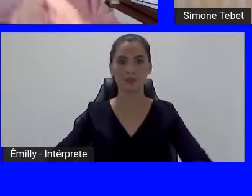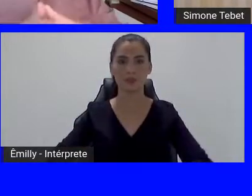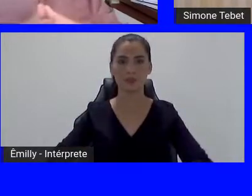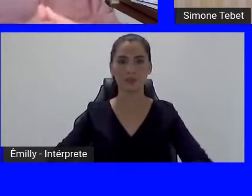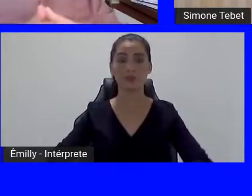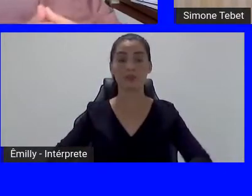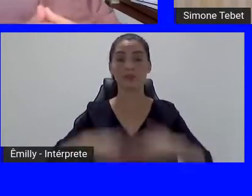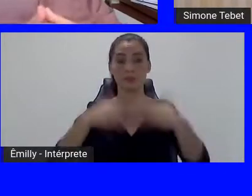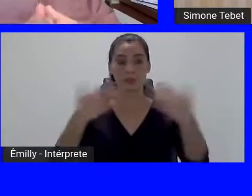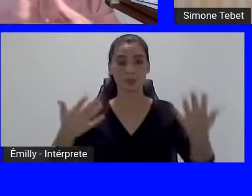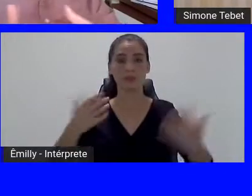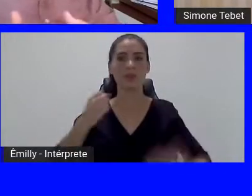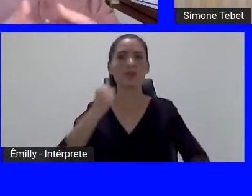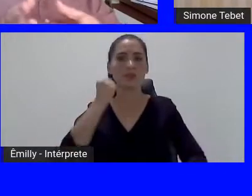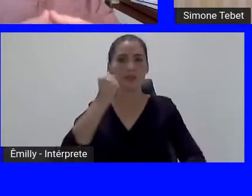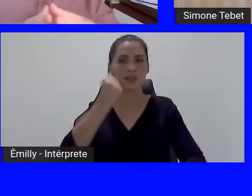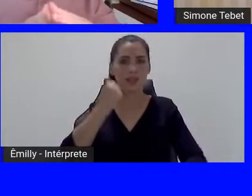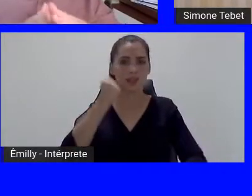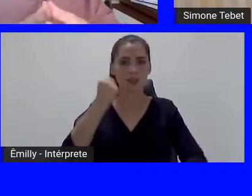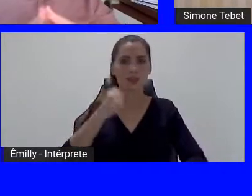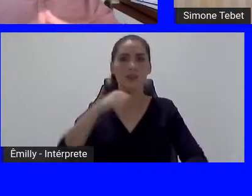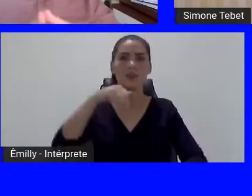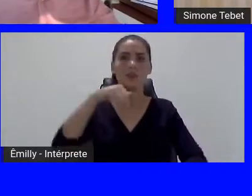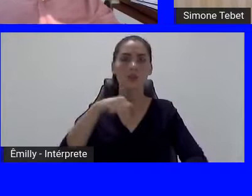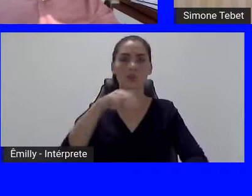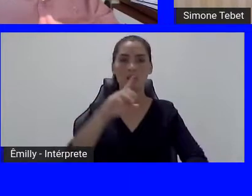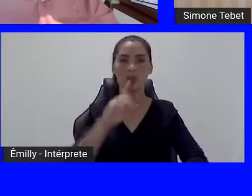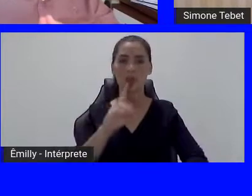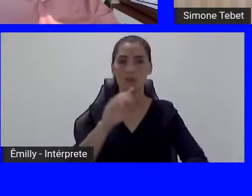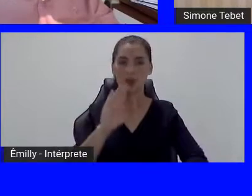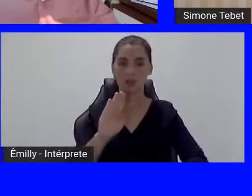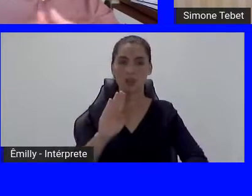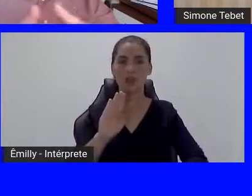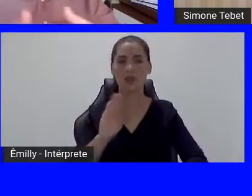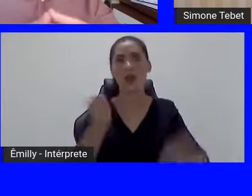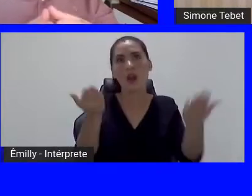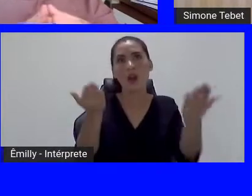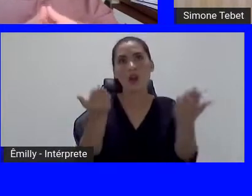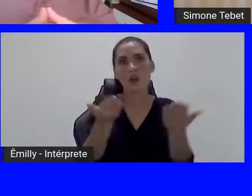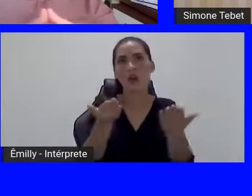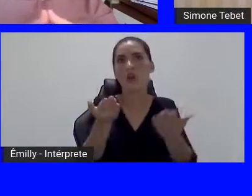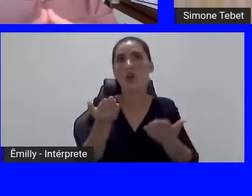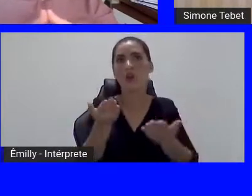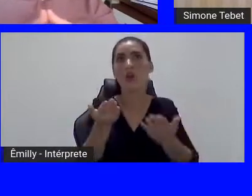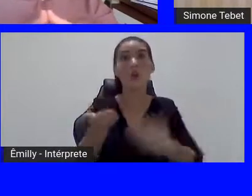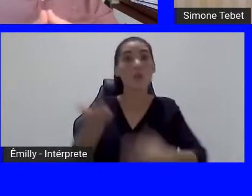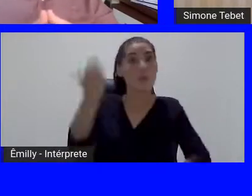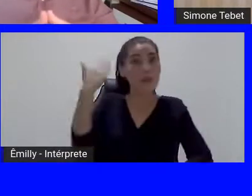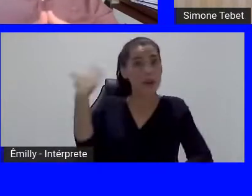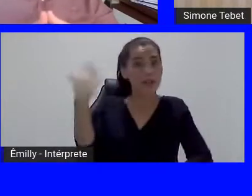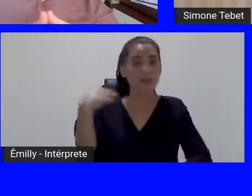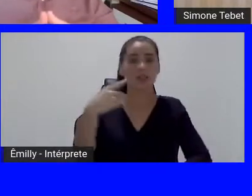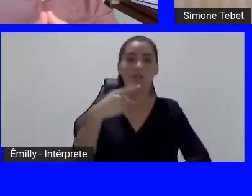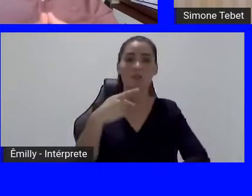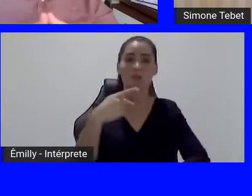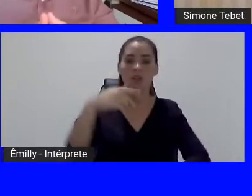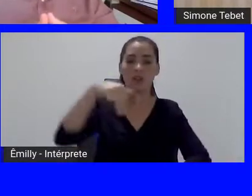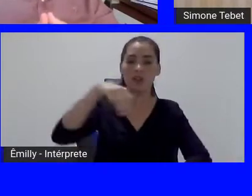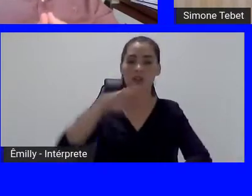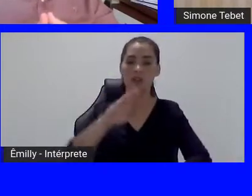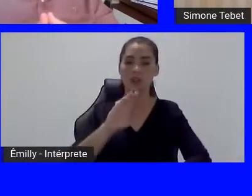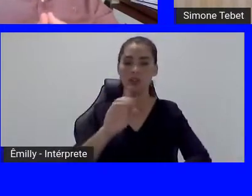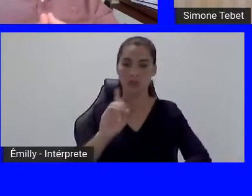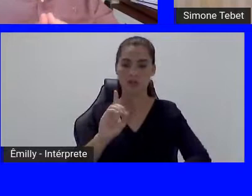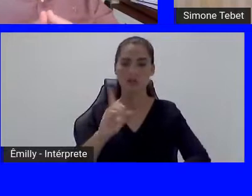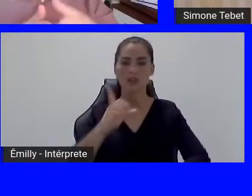Senadora, o MDB, chamado de PMDB à época, teve o nosso primeiro presidente após